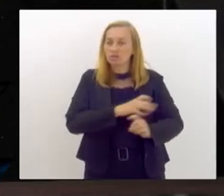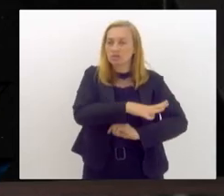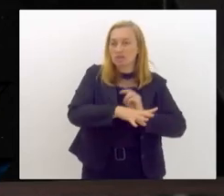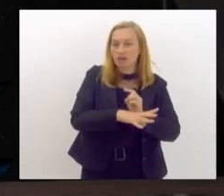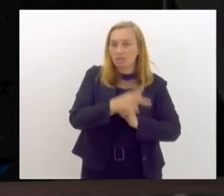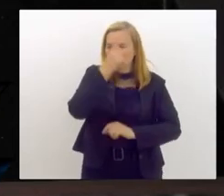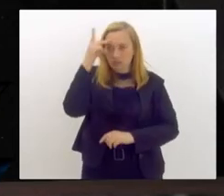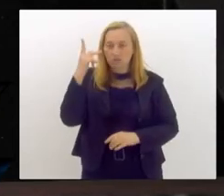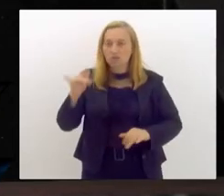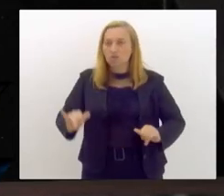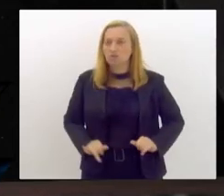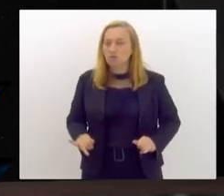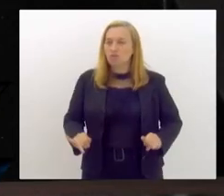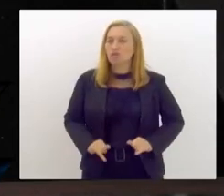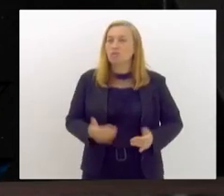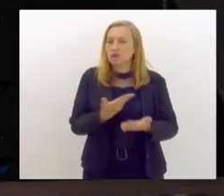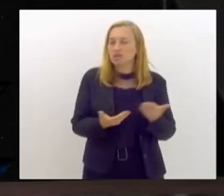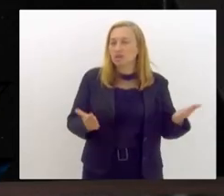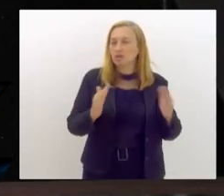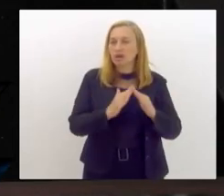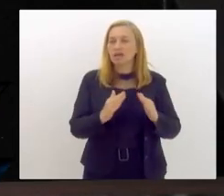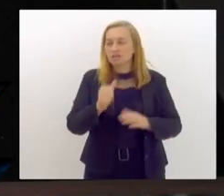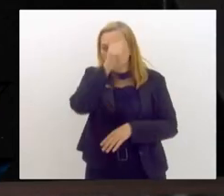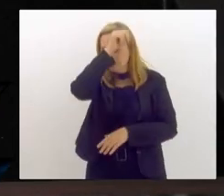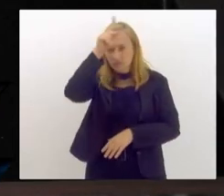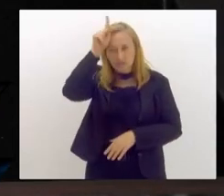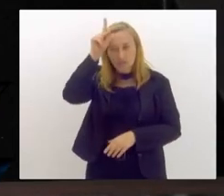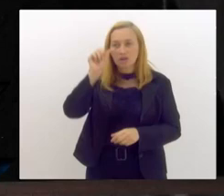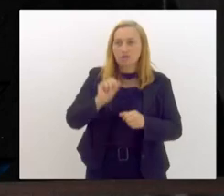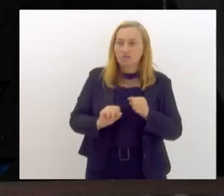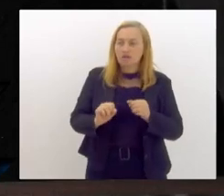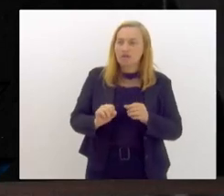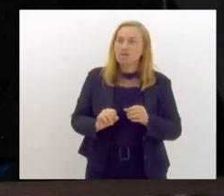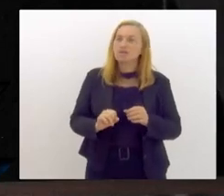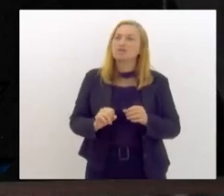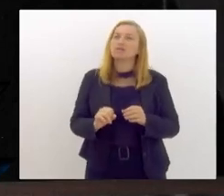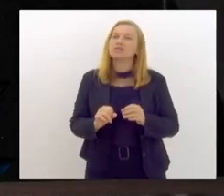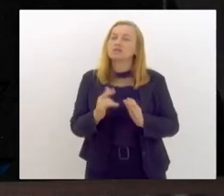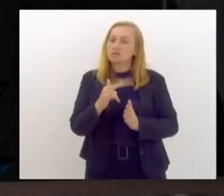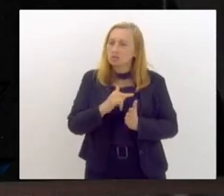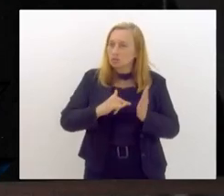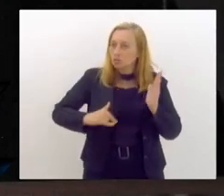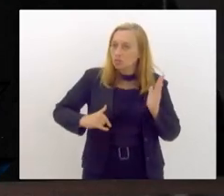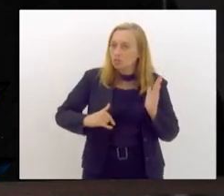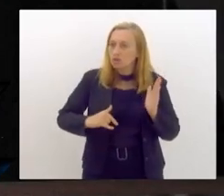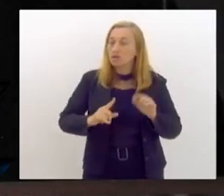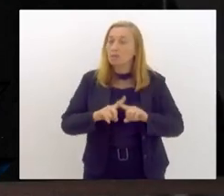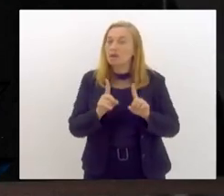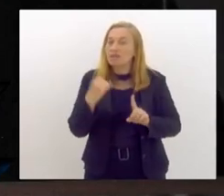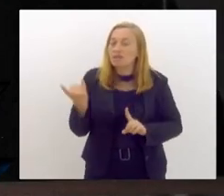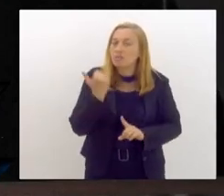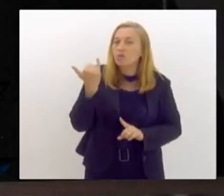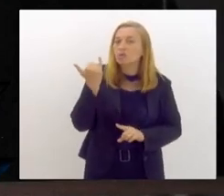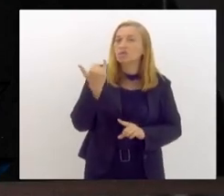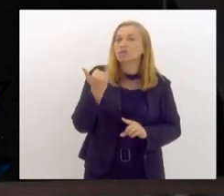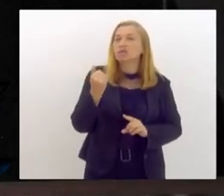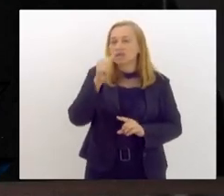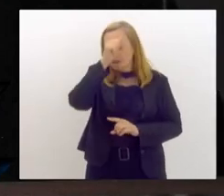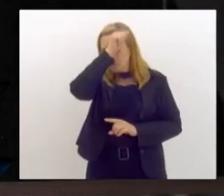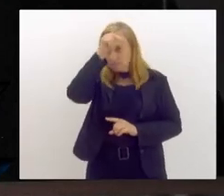vítimas. A prefeitura fez essa medida, tomou essa medida corretamente, mas é importante que a